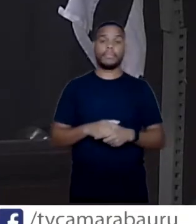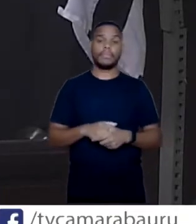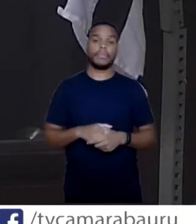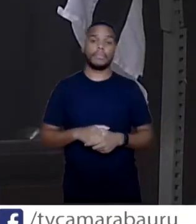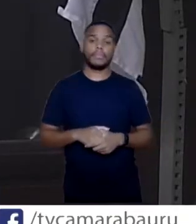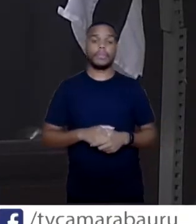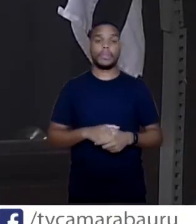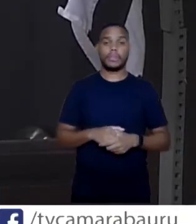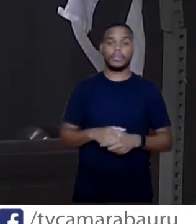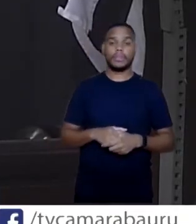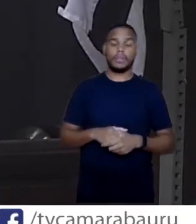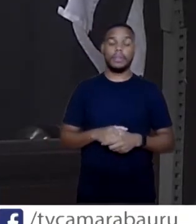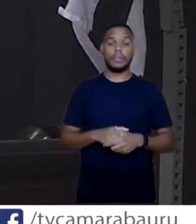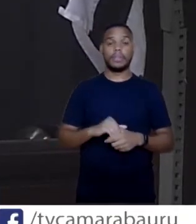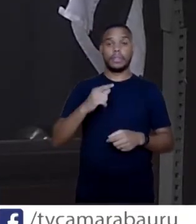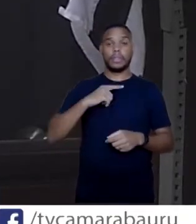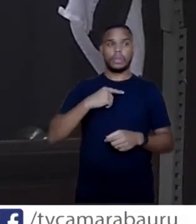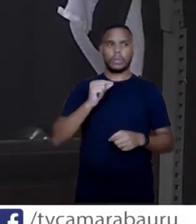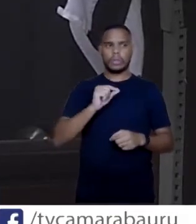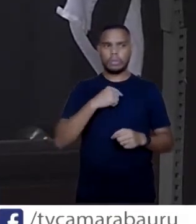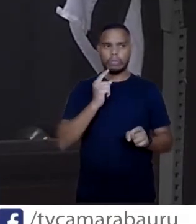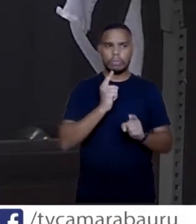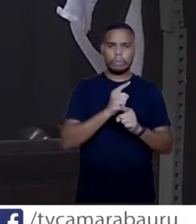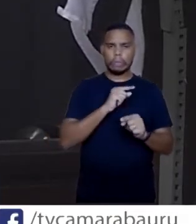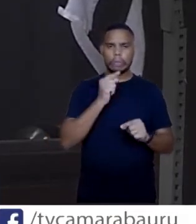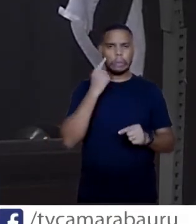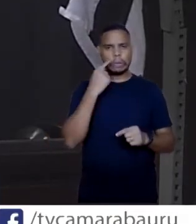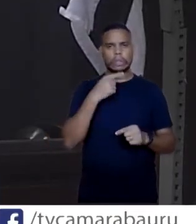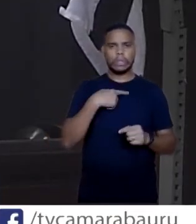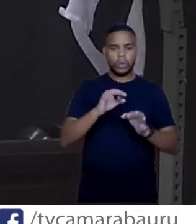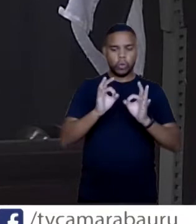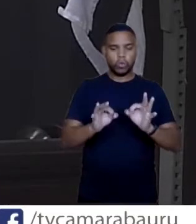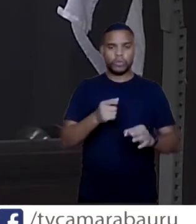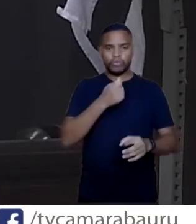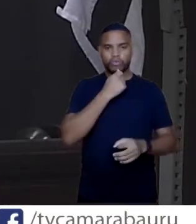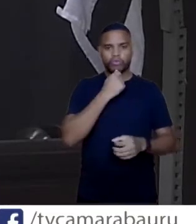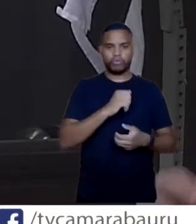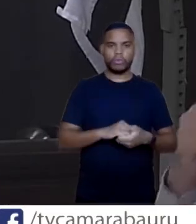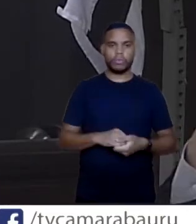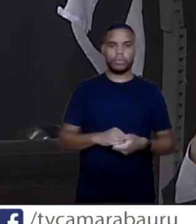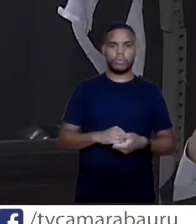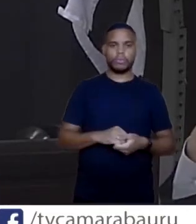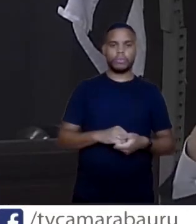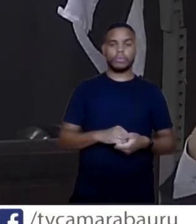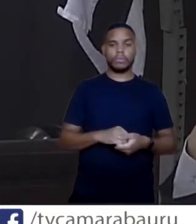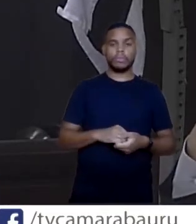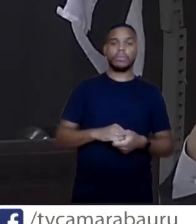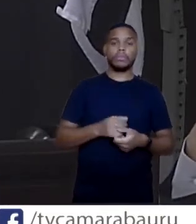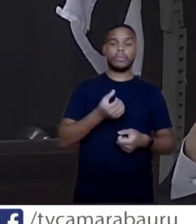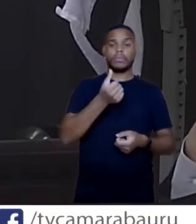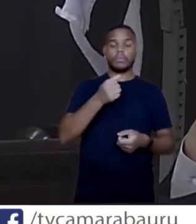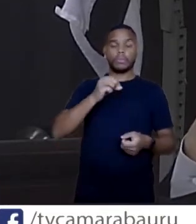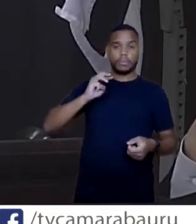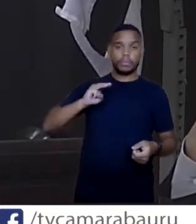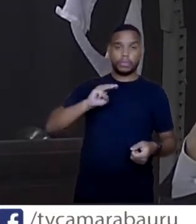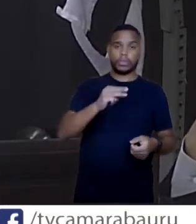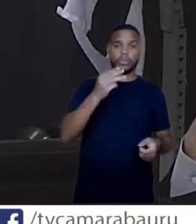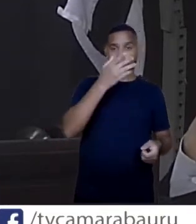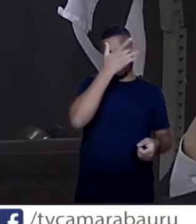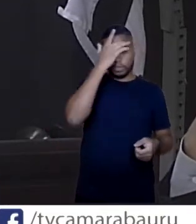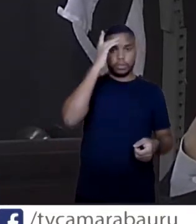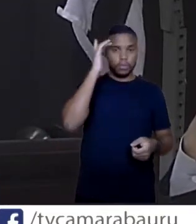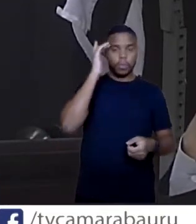suspeitos e quase nenhum confirmado 16 milhões de pessoas